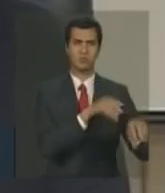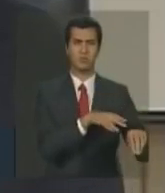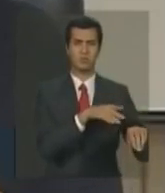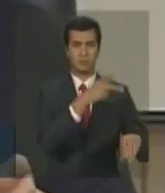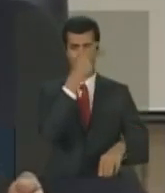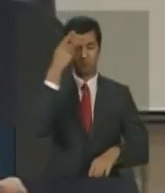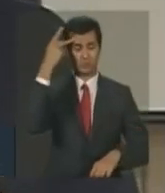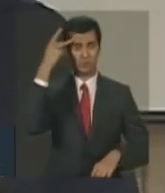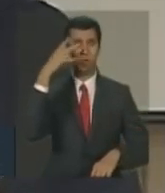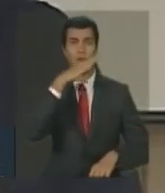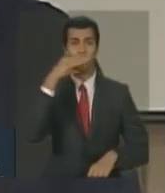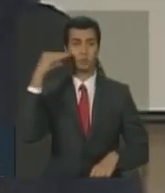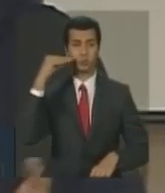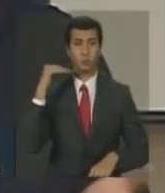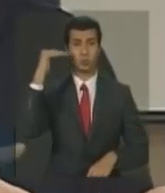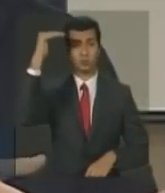problema